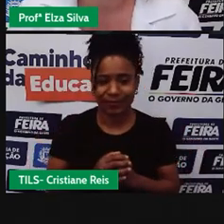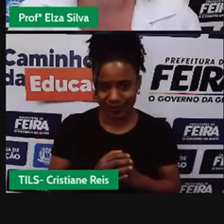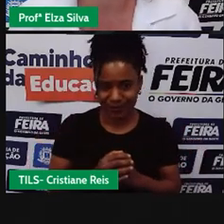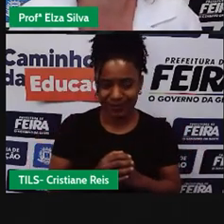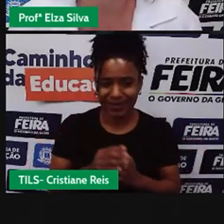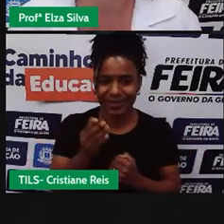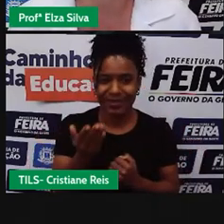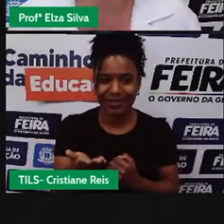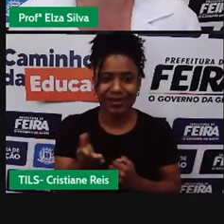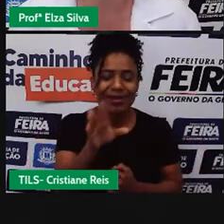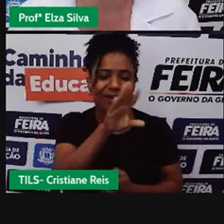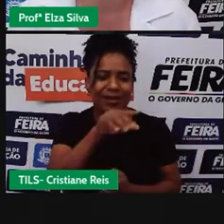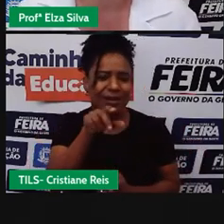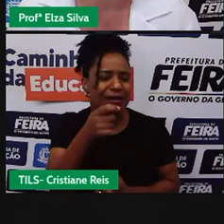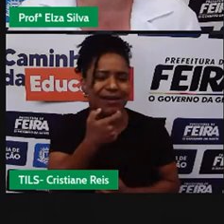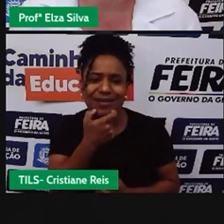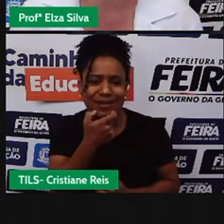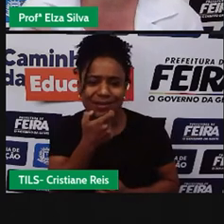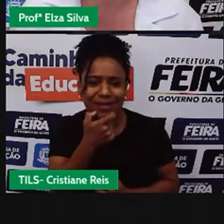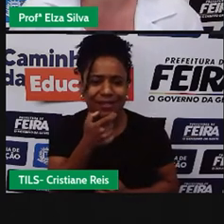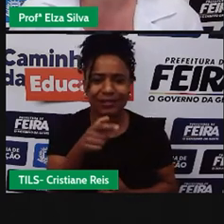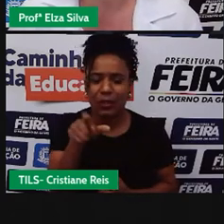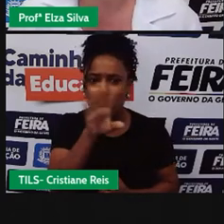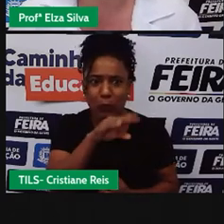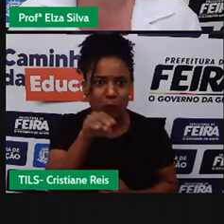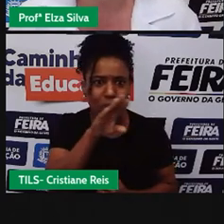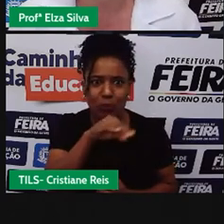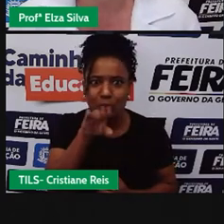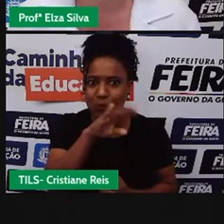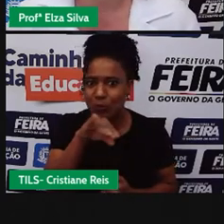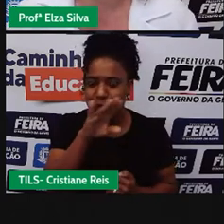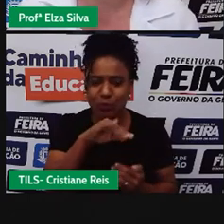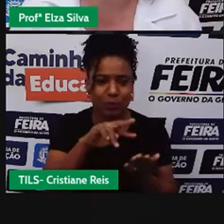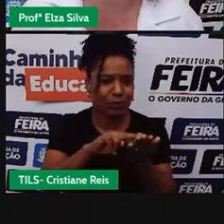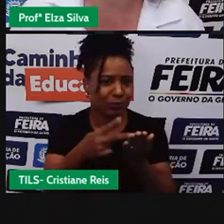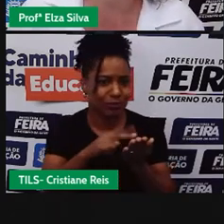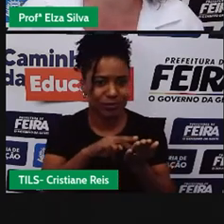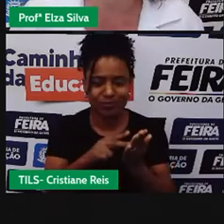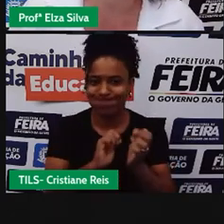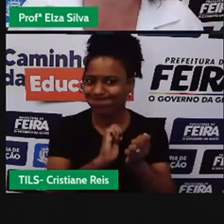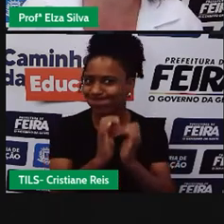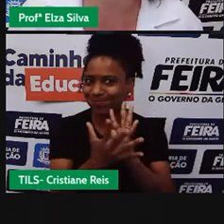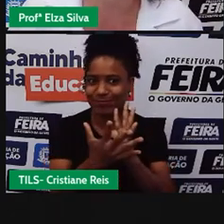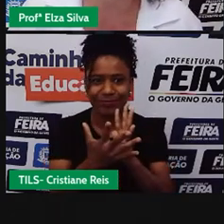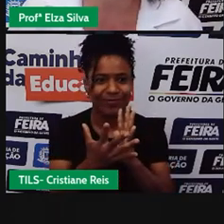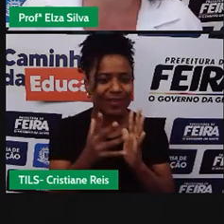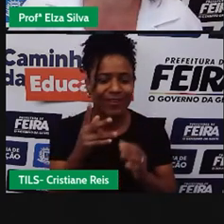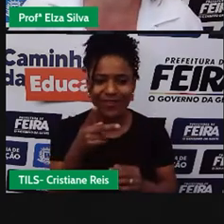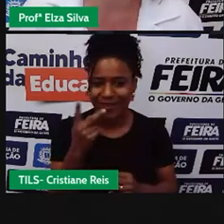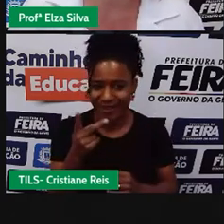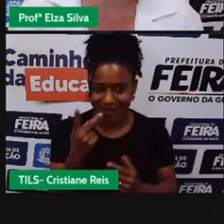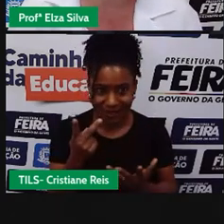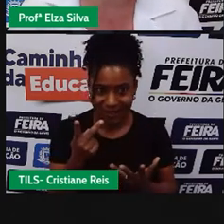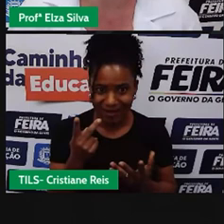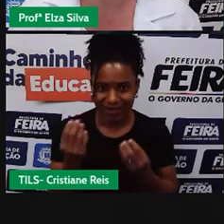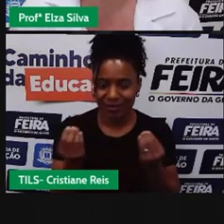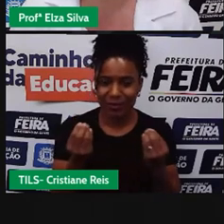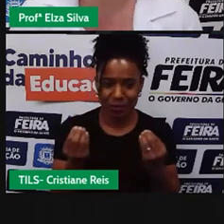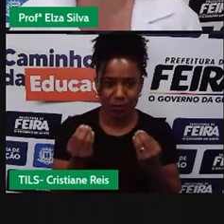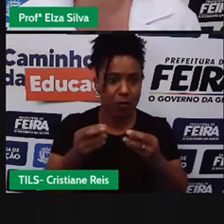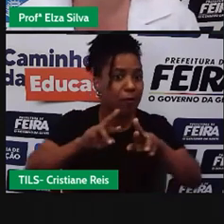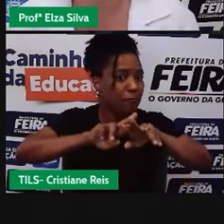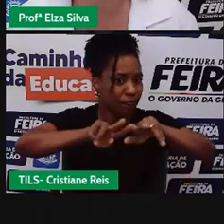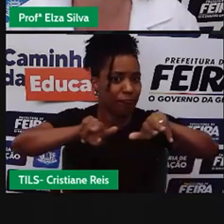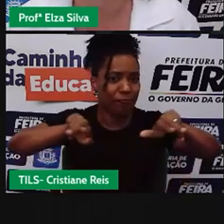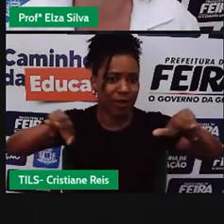English, fluente em inglês, verbal communication skills, habilidade com a comunicação verbal, dentre outras que